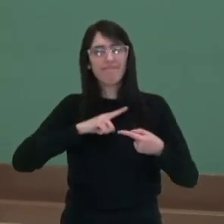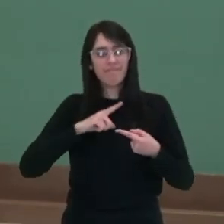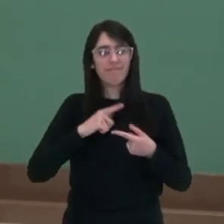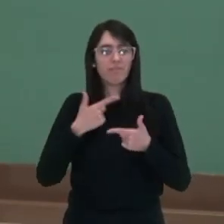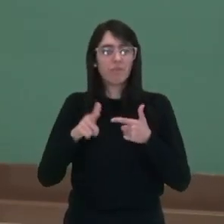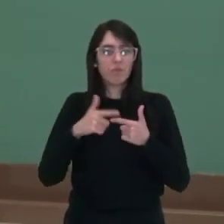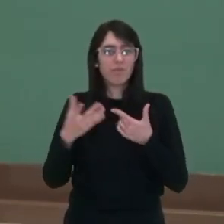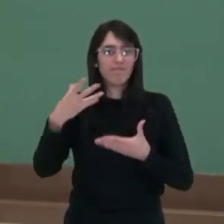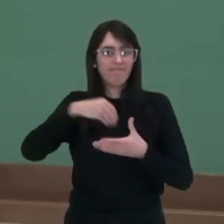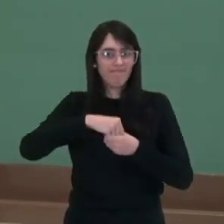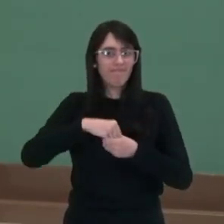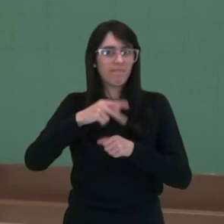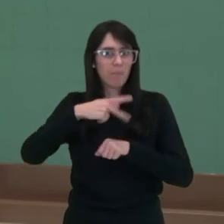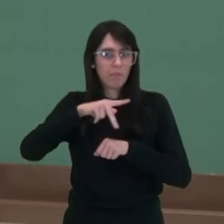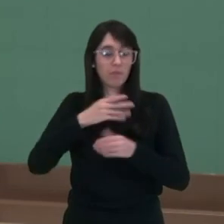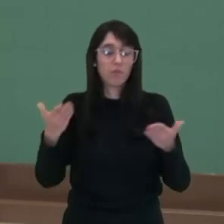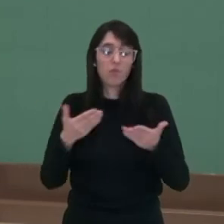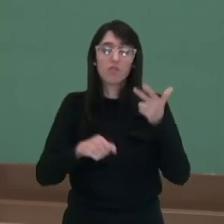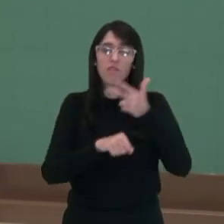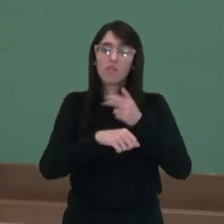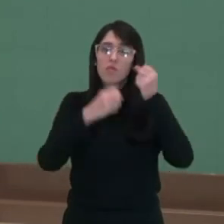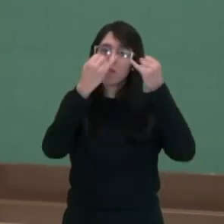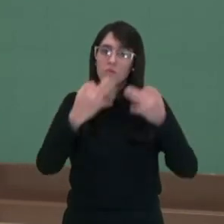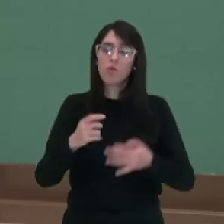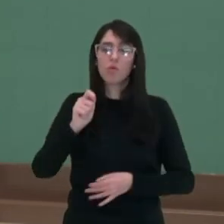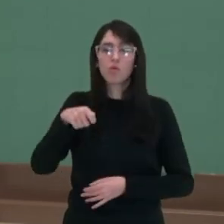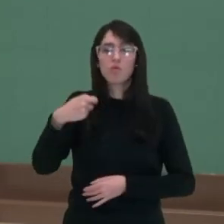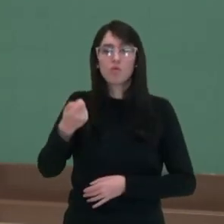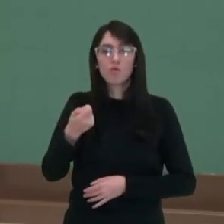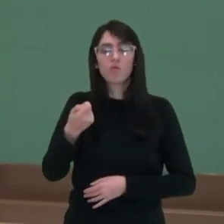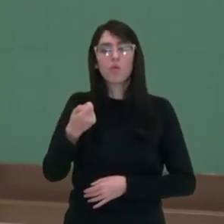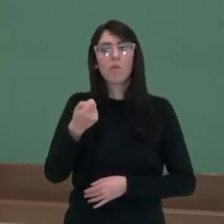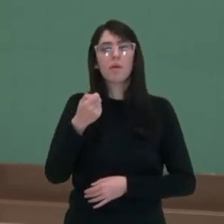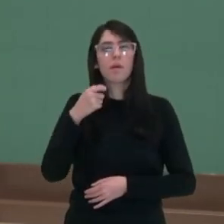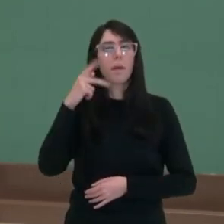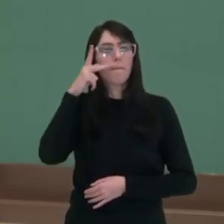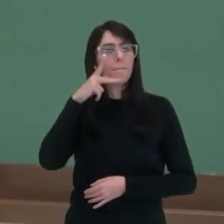internas da Geórgia. Neste vídeo falamos sobre a